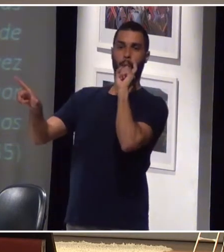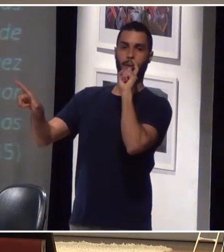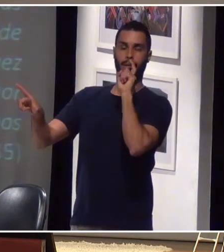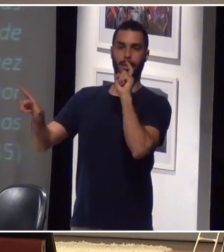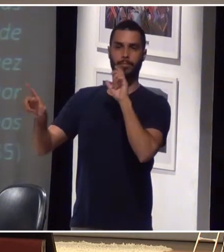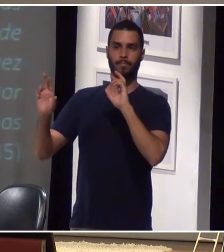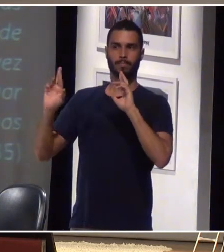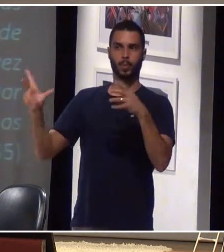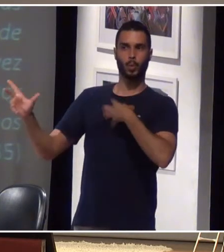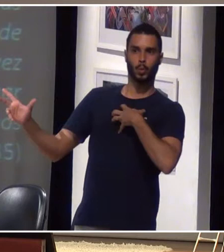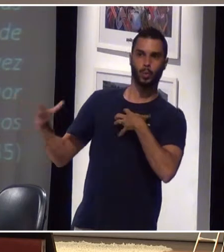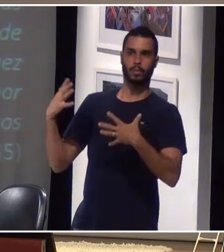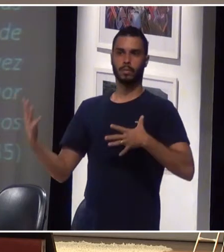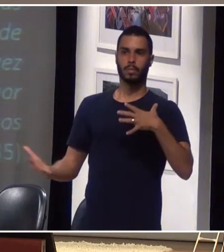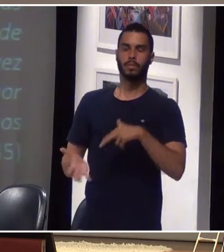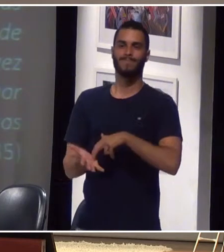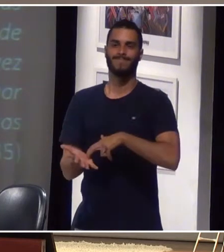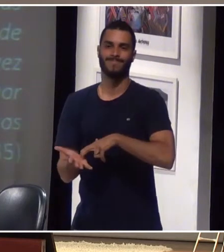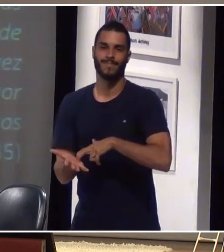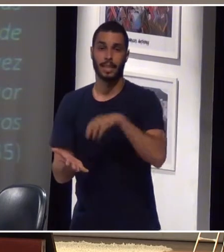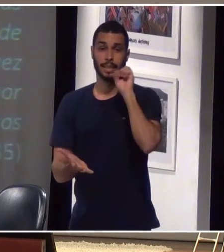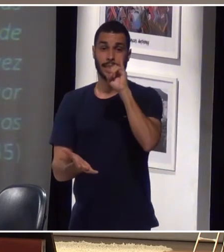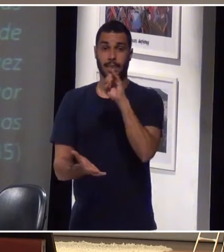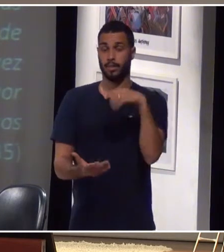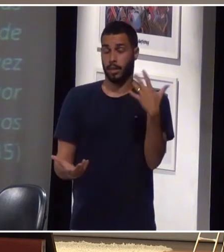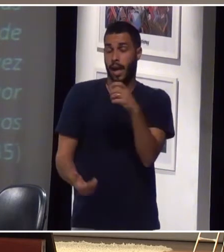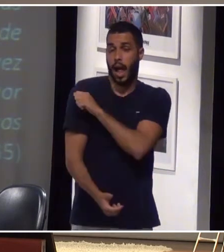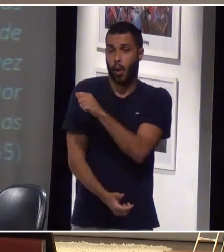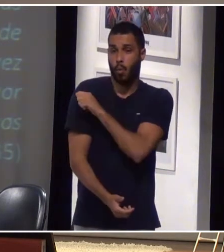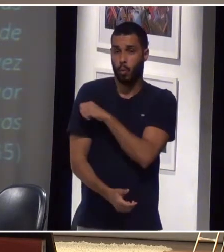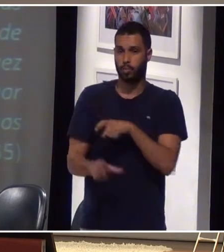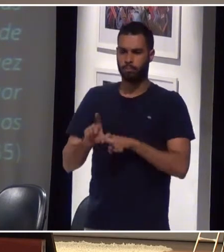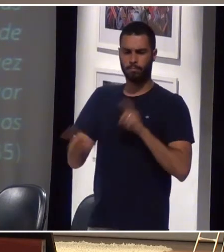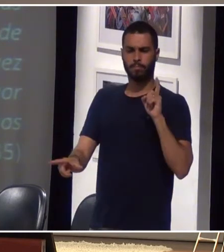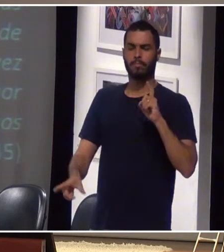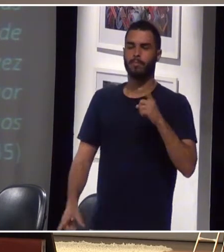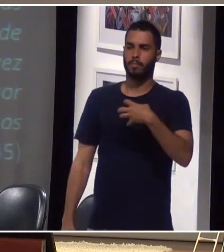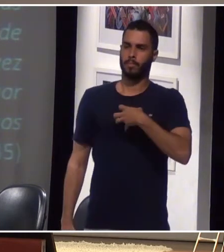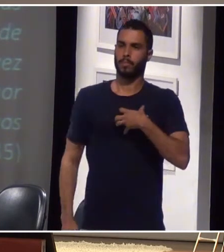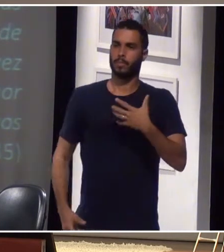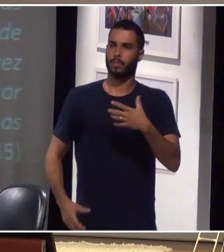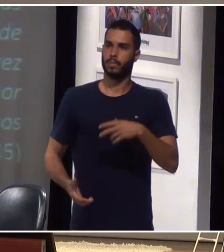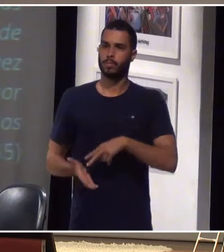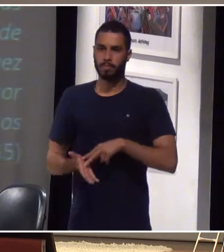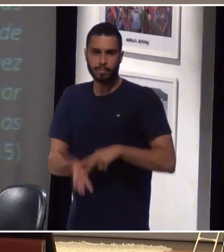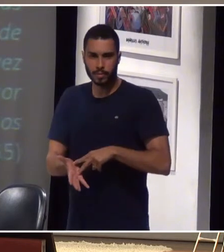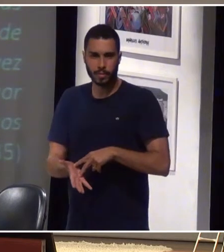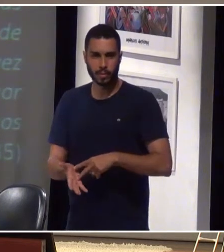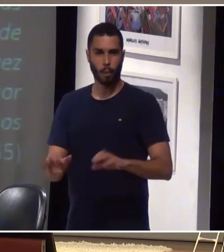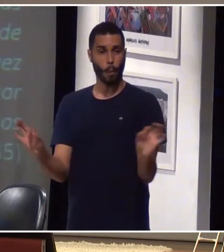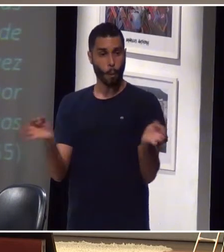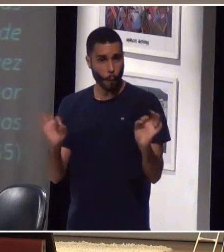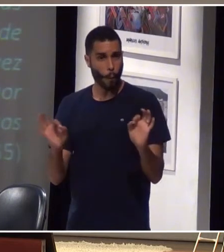vai pegar pesado. Então, se o aluno não tiver essa autonomia, seja ouvinte ou seja surdo, mas muito mais com